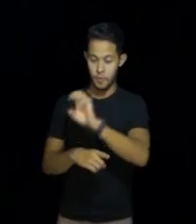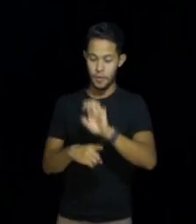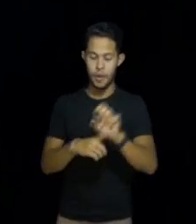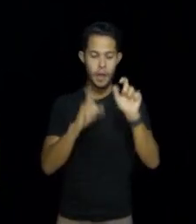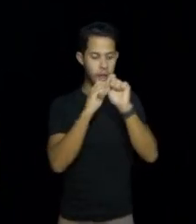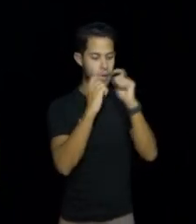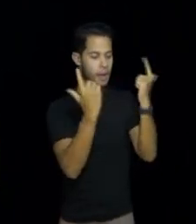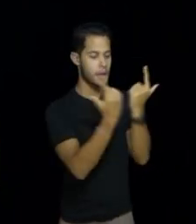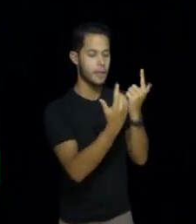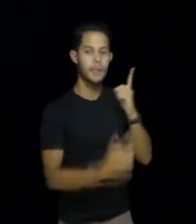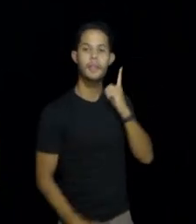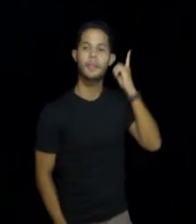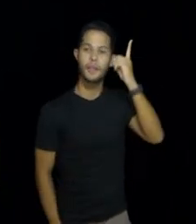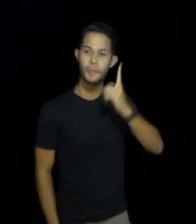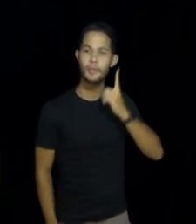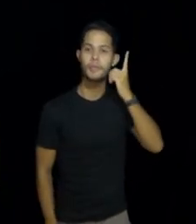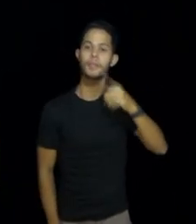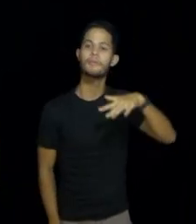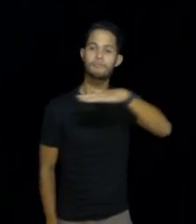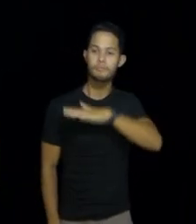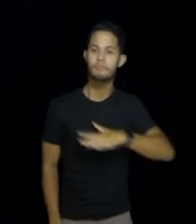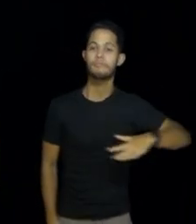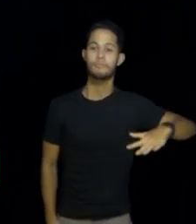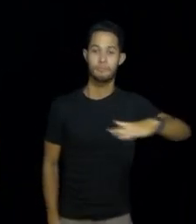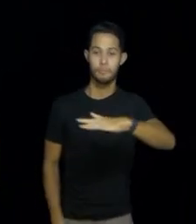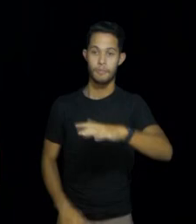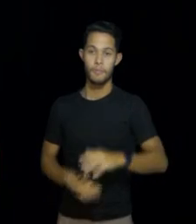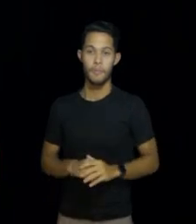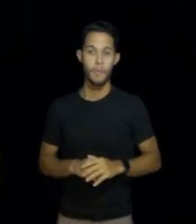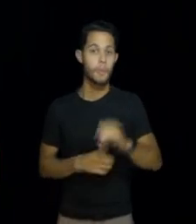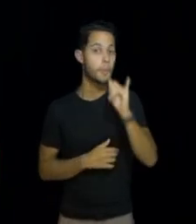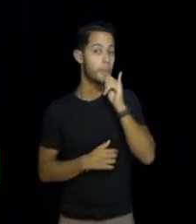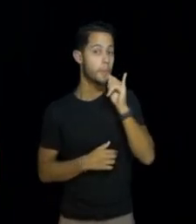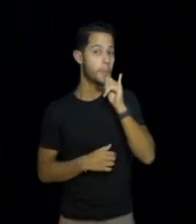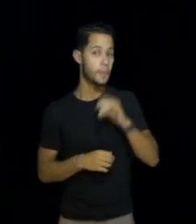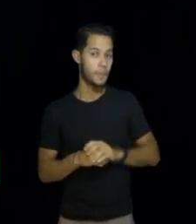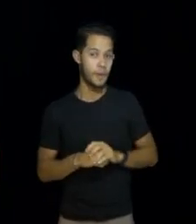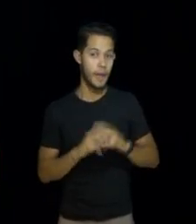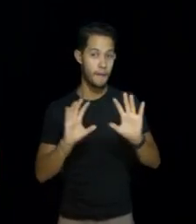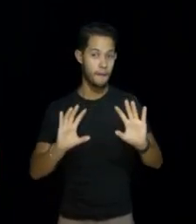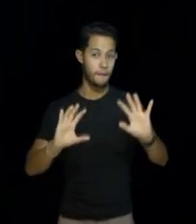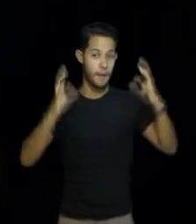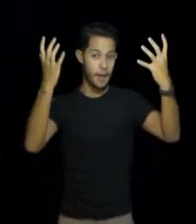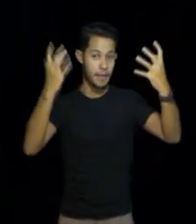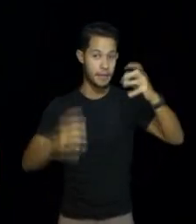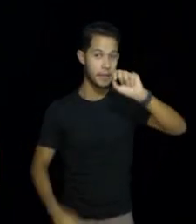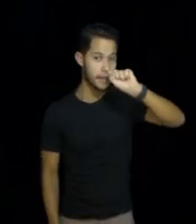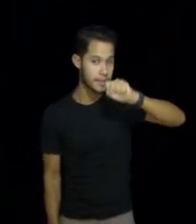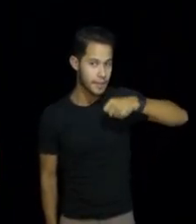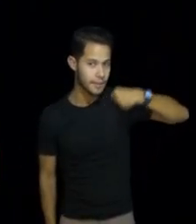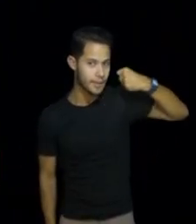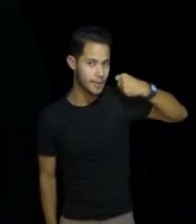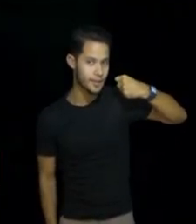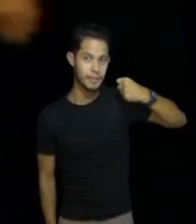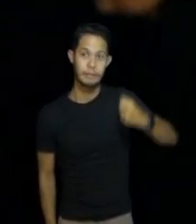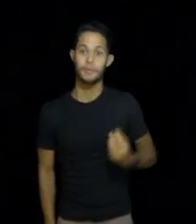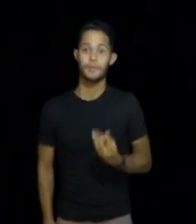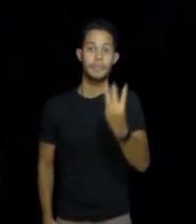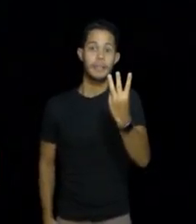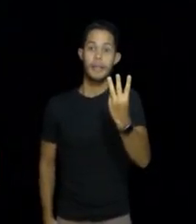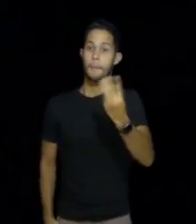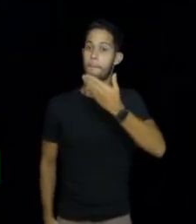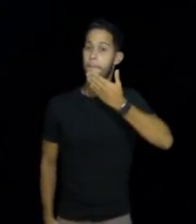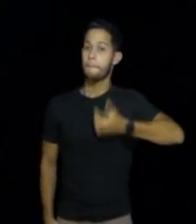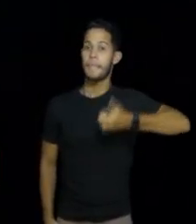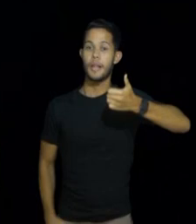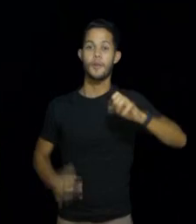Estado. Quero dar um exemplo aqui. O Osterfest é hoje um dos três maiores eventos do Estado, com